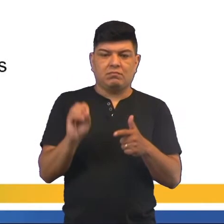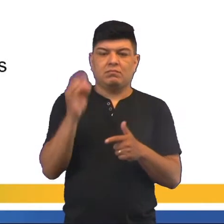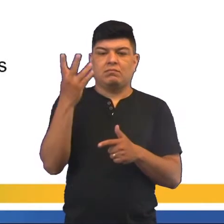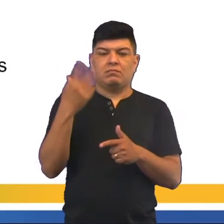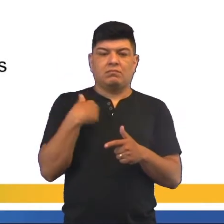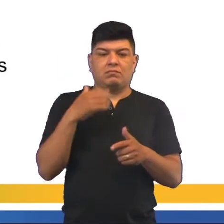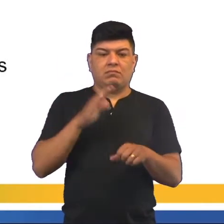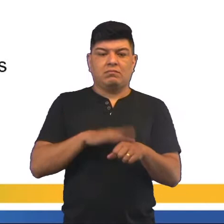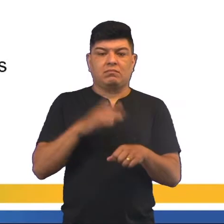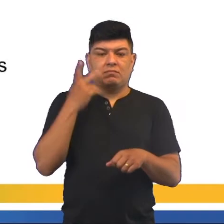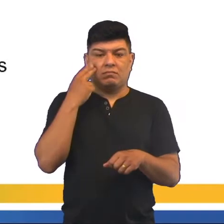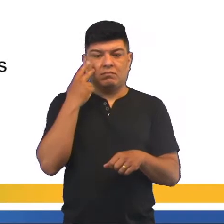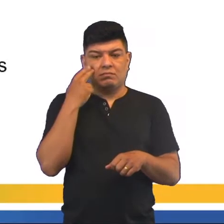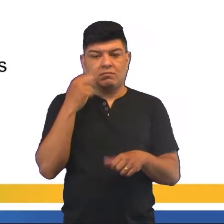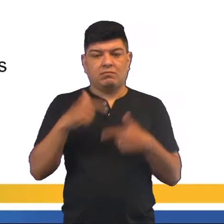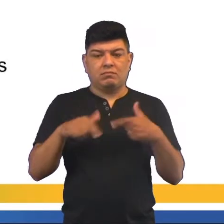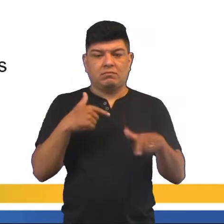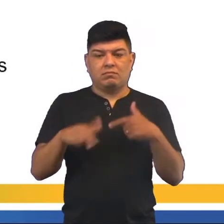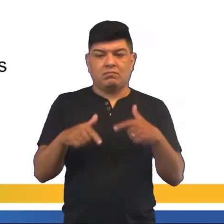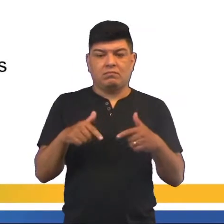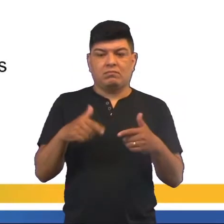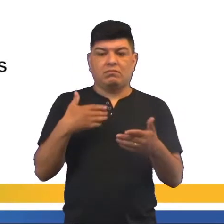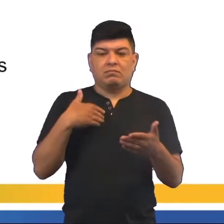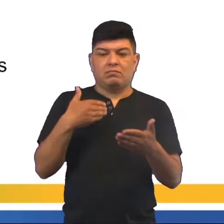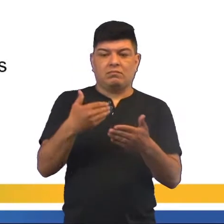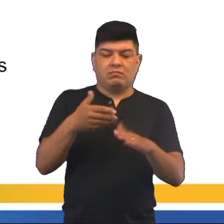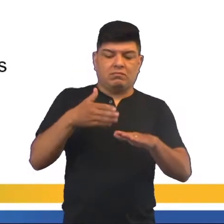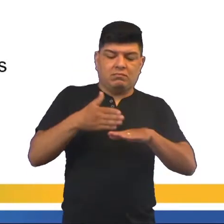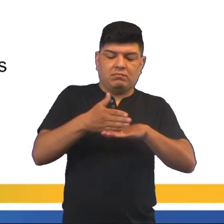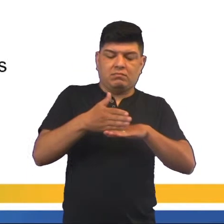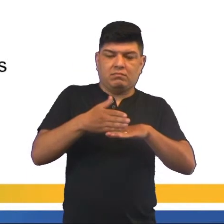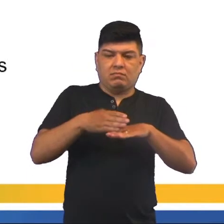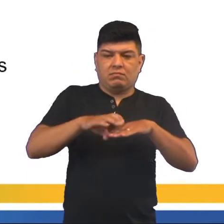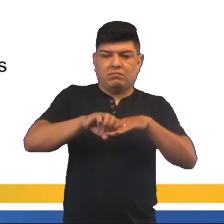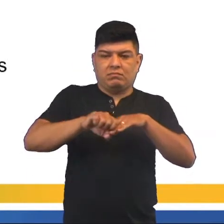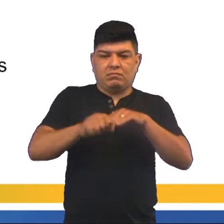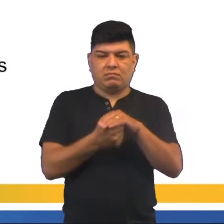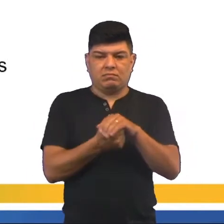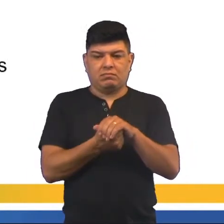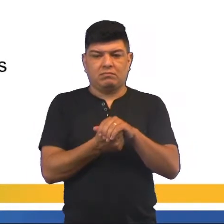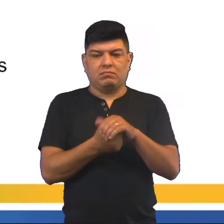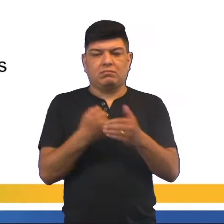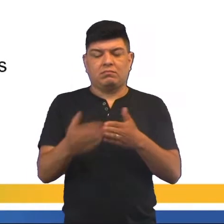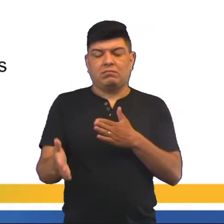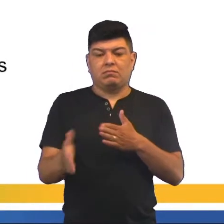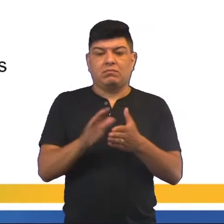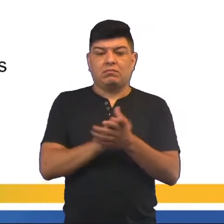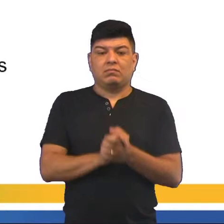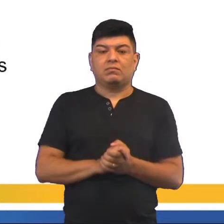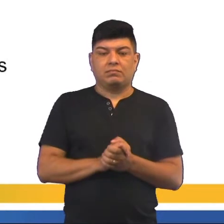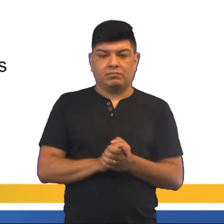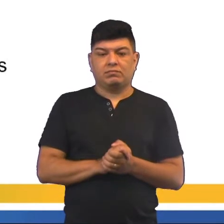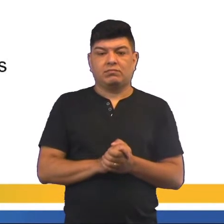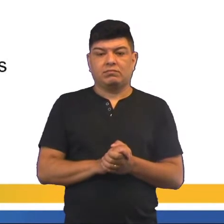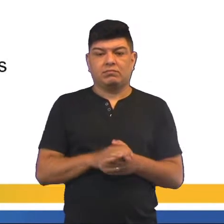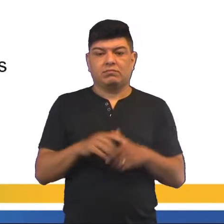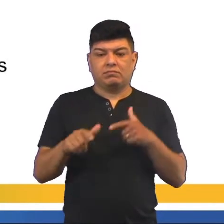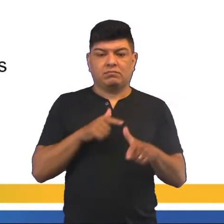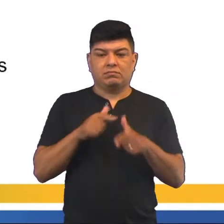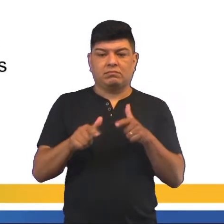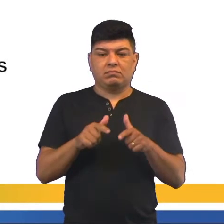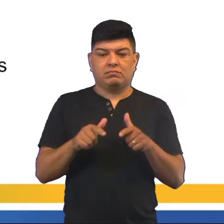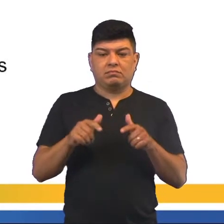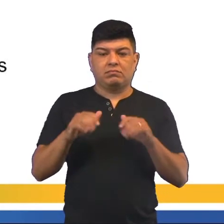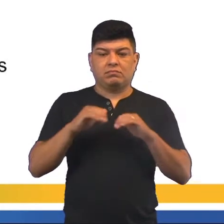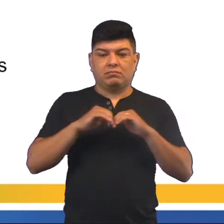O acidente mais comum era quando os trabalhadores tinham seus dedos presos na máquina e muitos perdiam. Os trabalhadores que